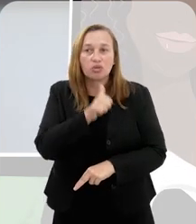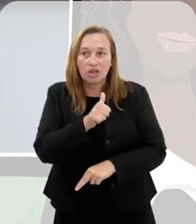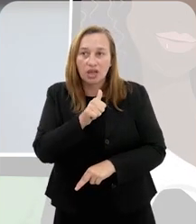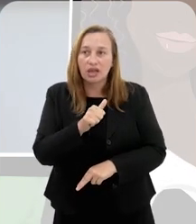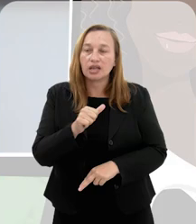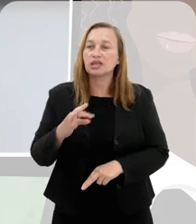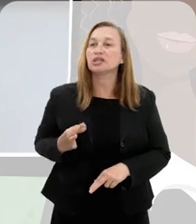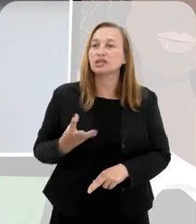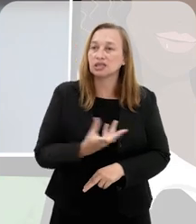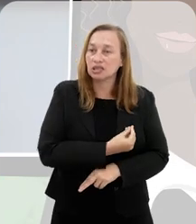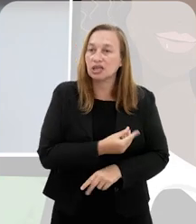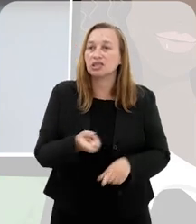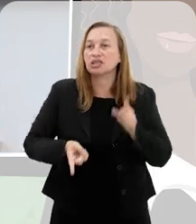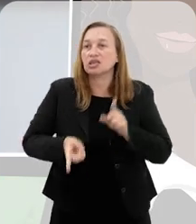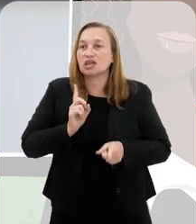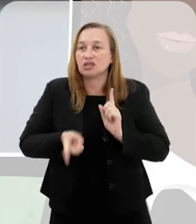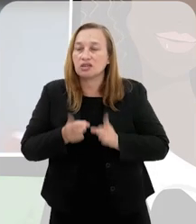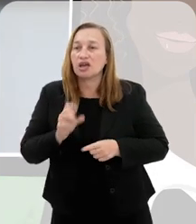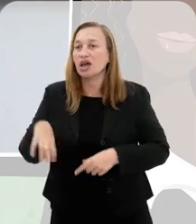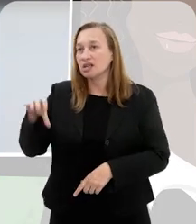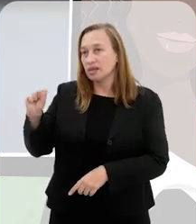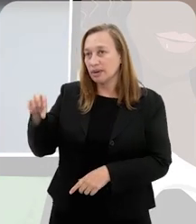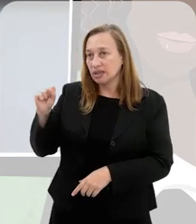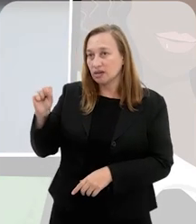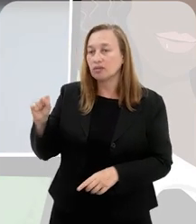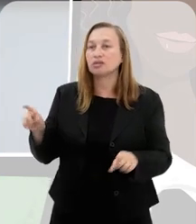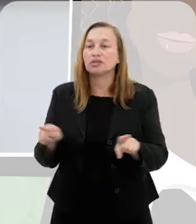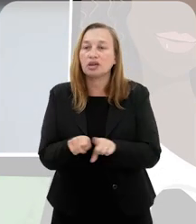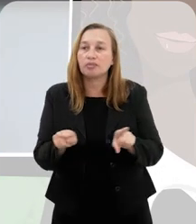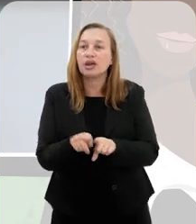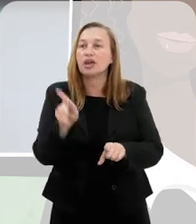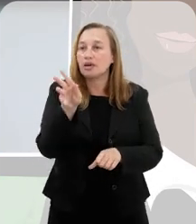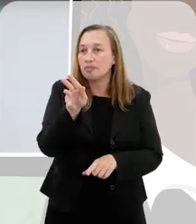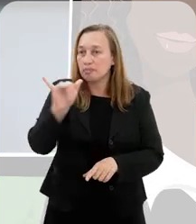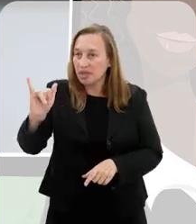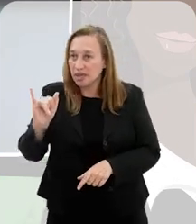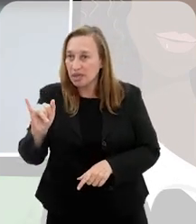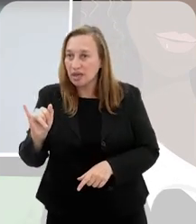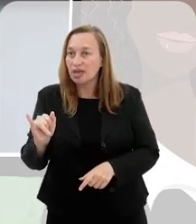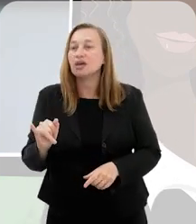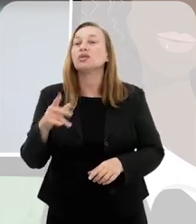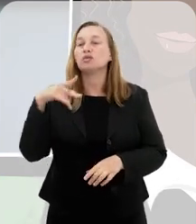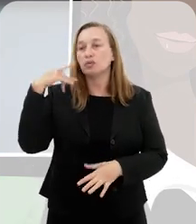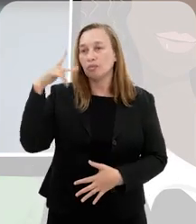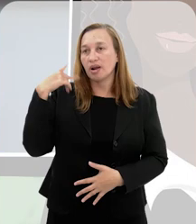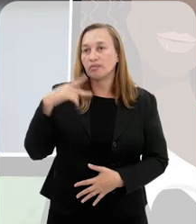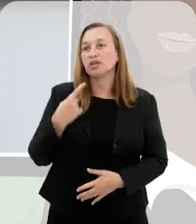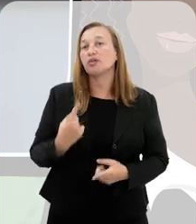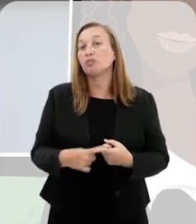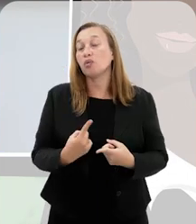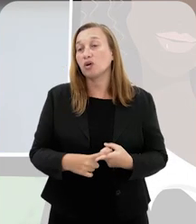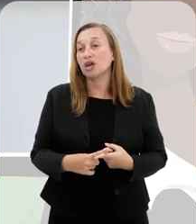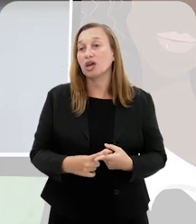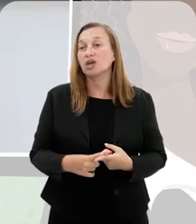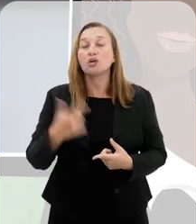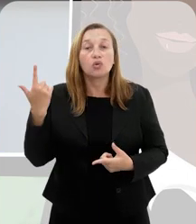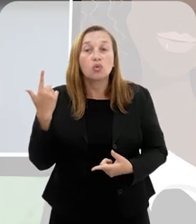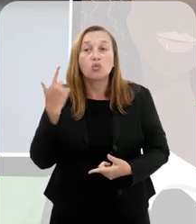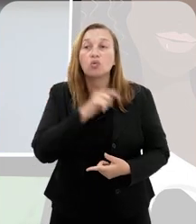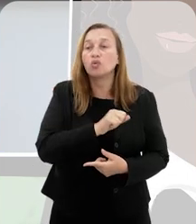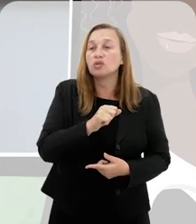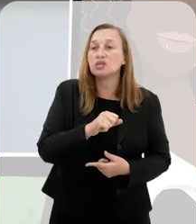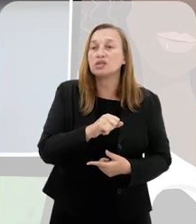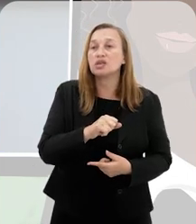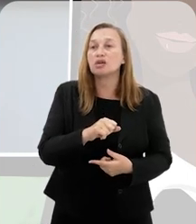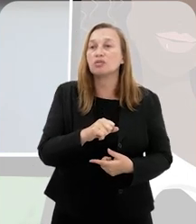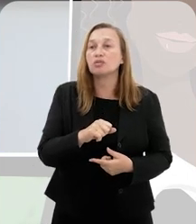a presença de mulheres transexuais, travestis, mulheres lésbicas também, mulheres bissexuais, enfim, no parlamento, porque